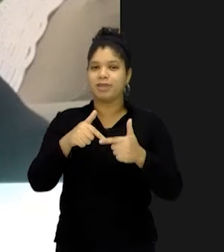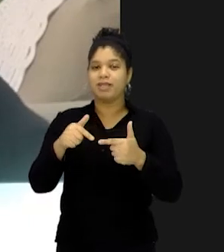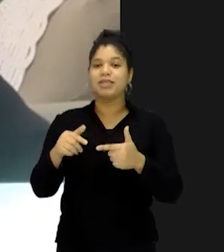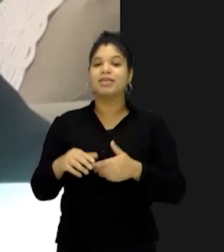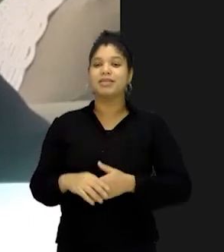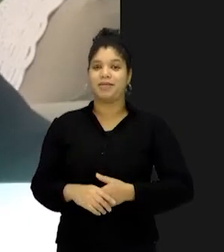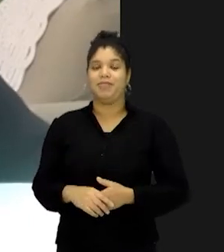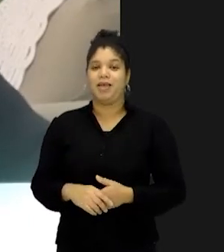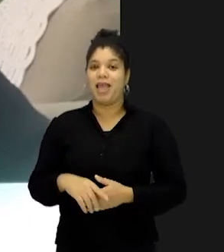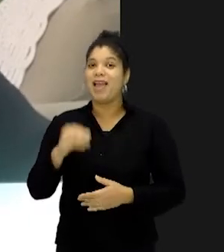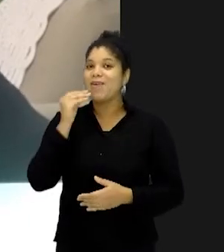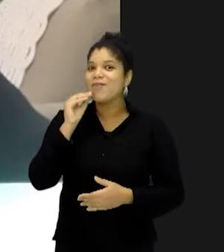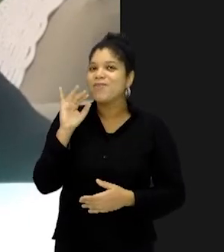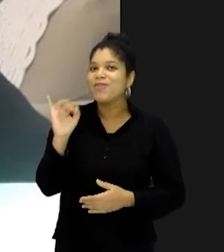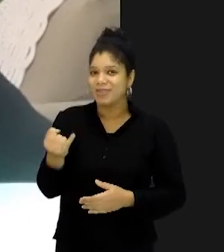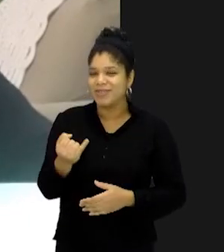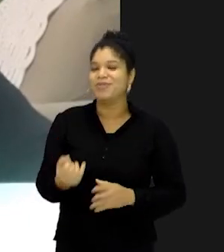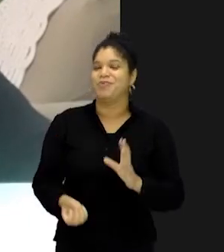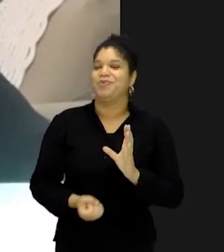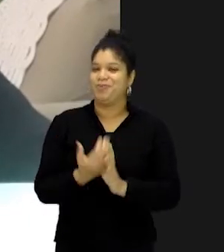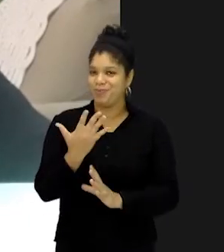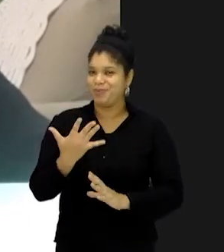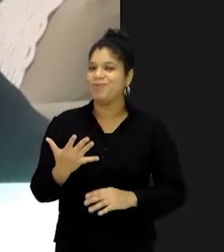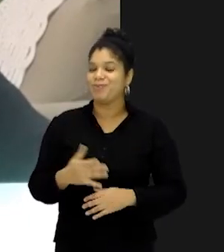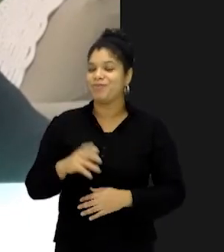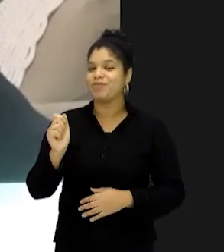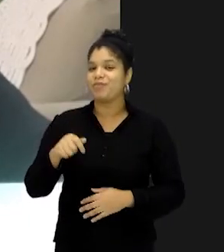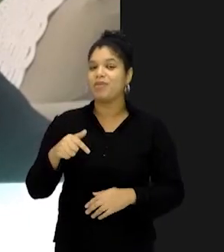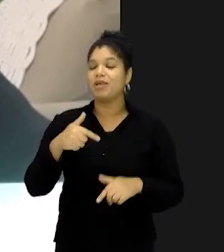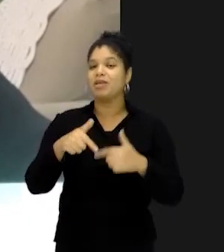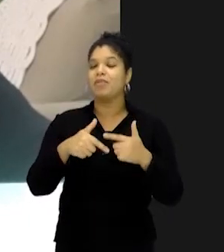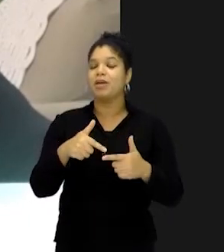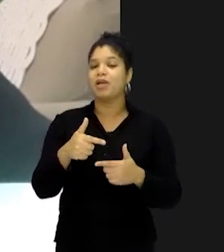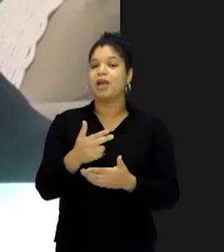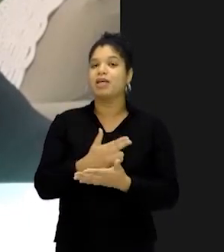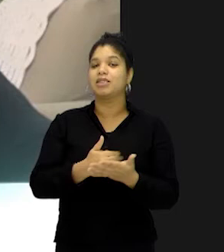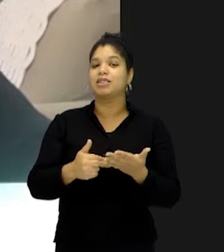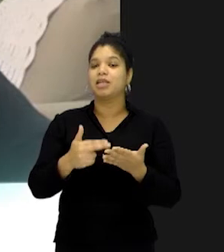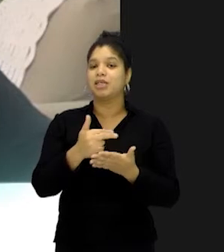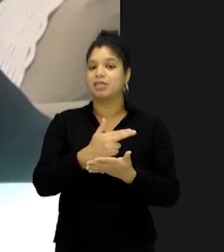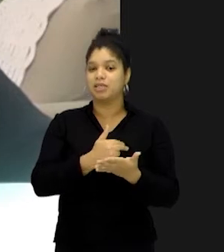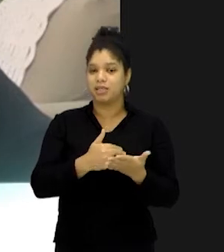uma oportunidade de trabalhar com desenhos de